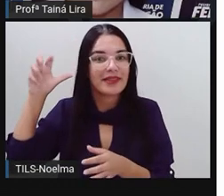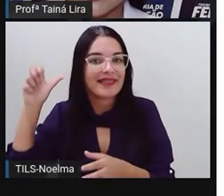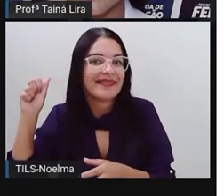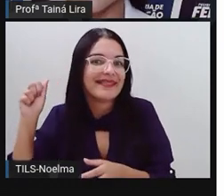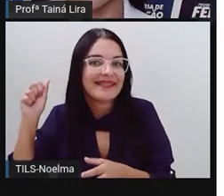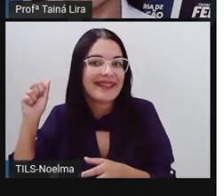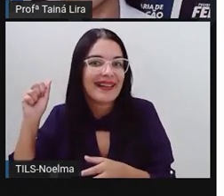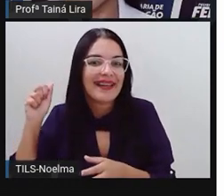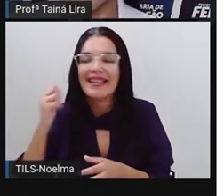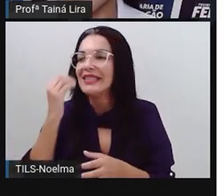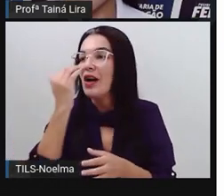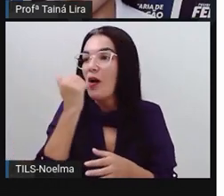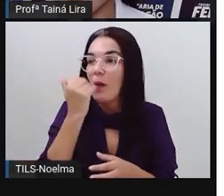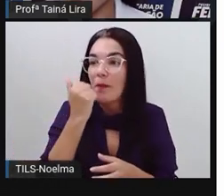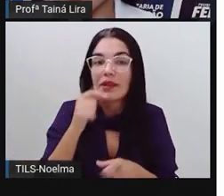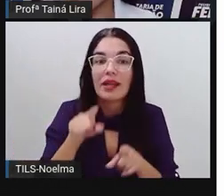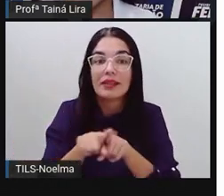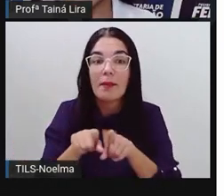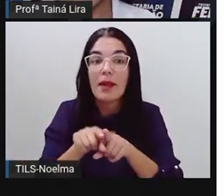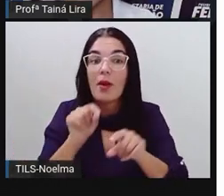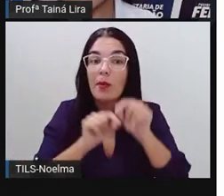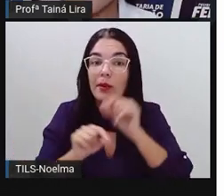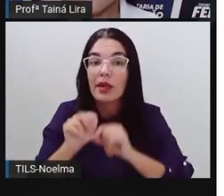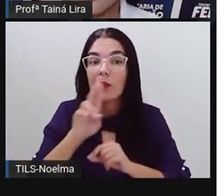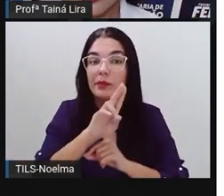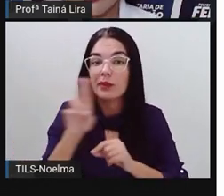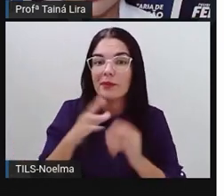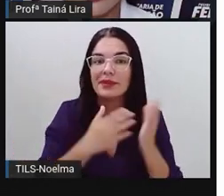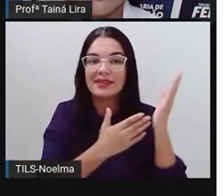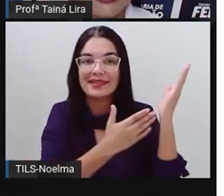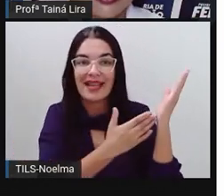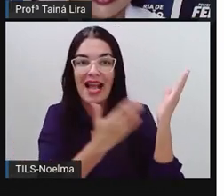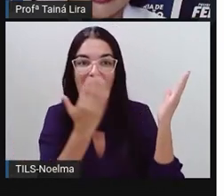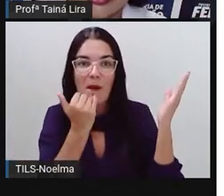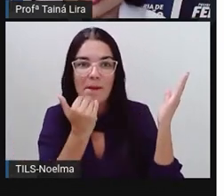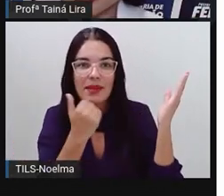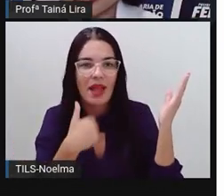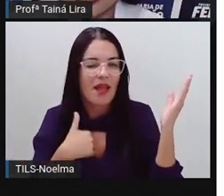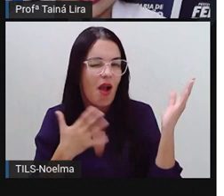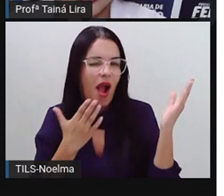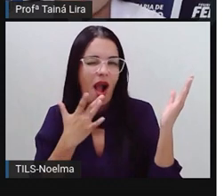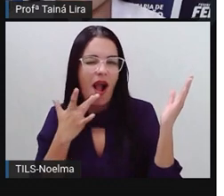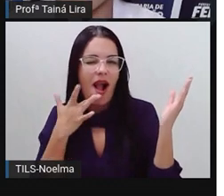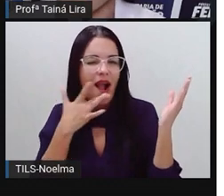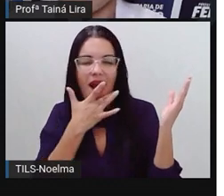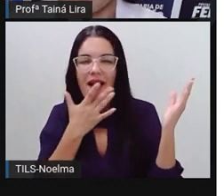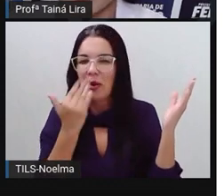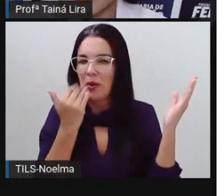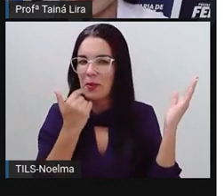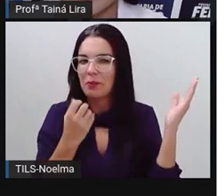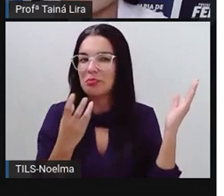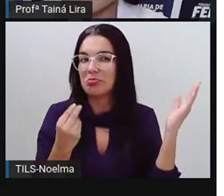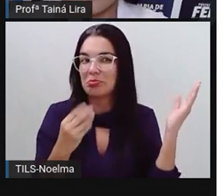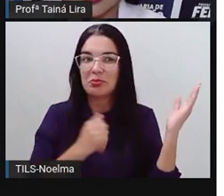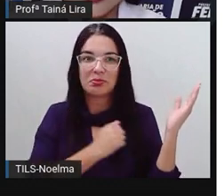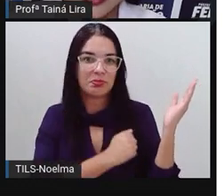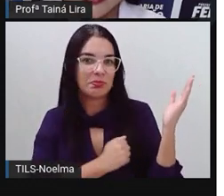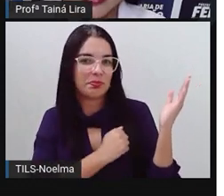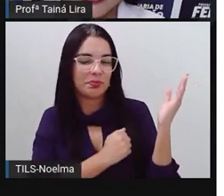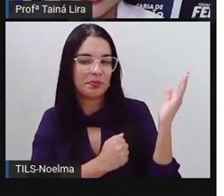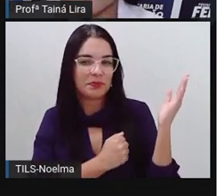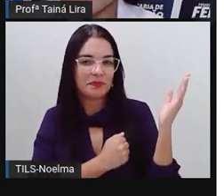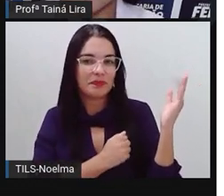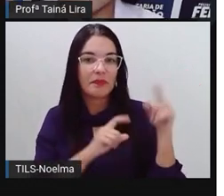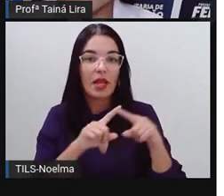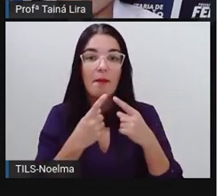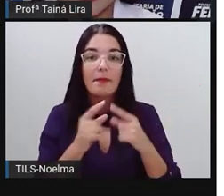africana então o sarapatel quem aí conhece a sarapatel Eu gosto muito de sarapatel então